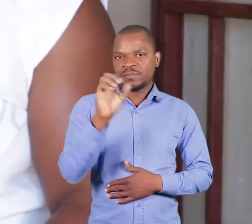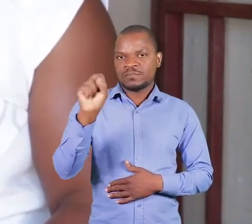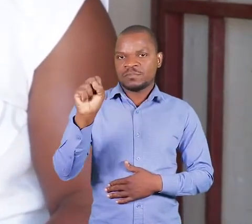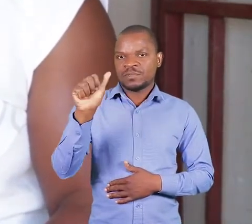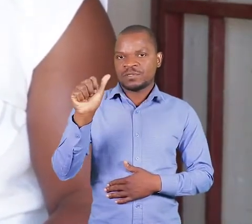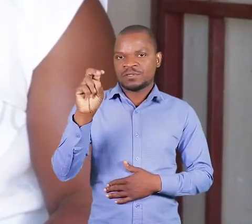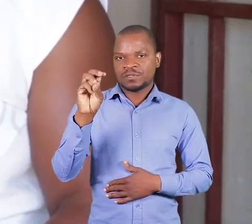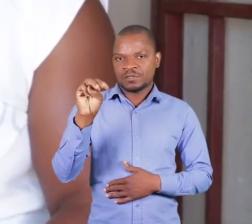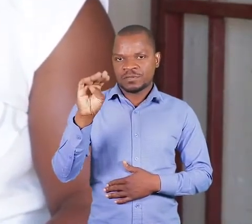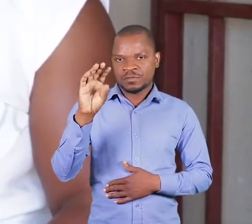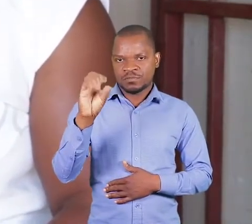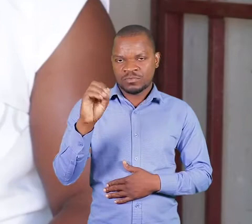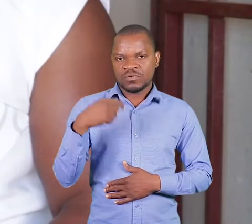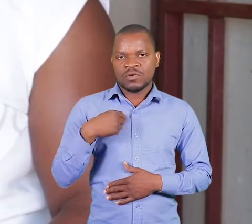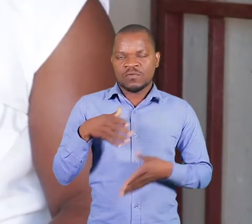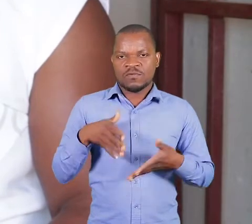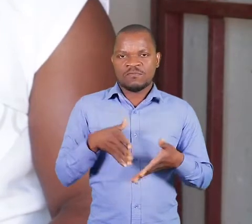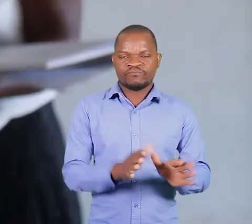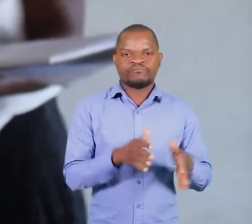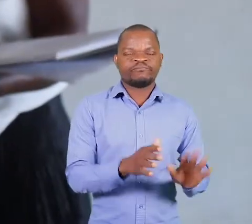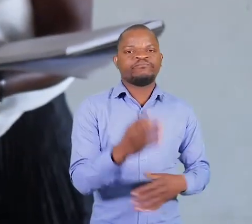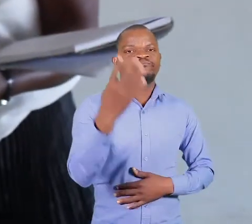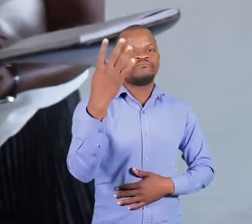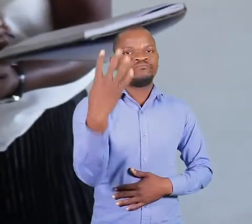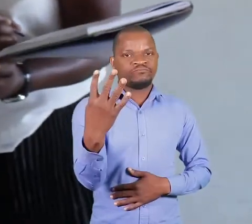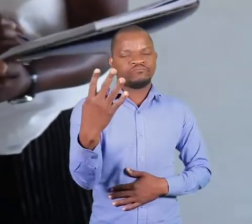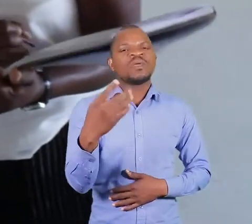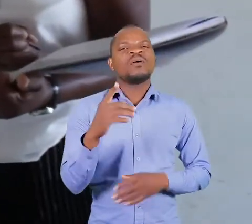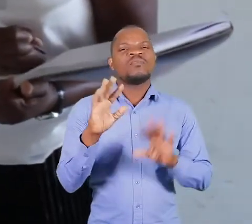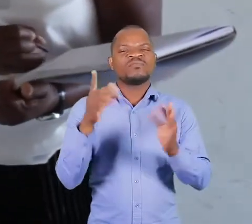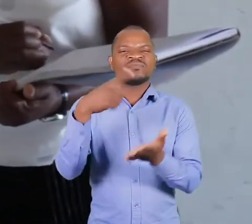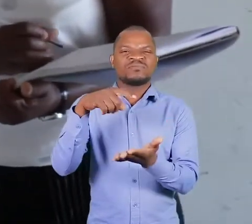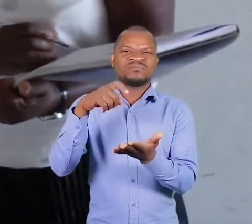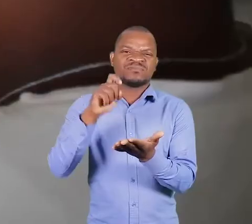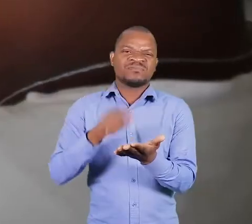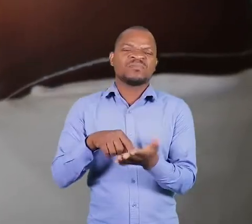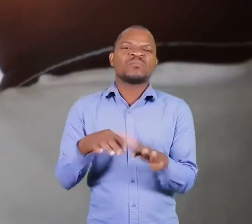mãe de 4 filhos, vivo na Macia, aqui no bairro.